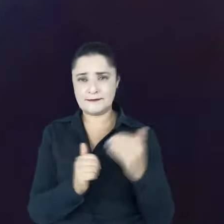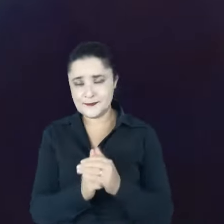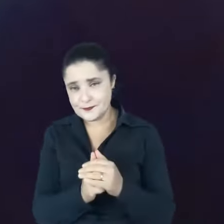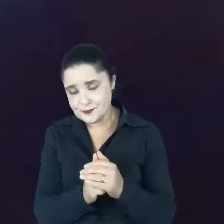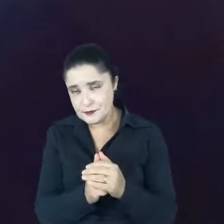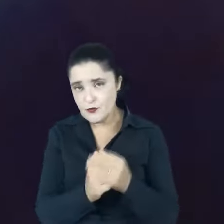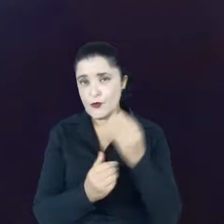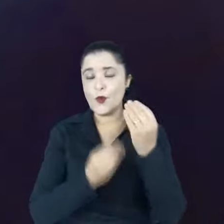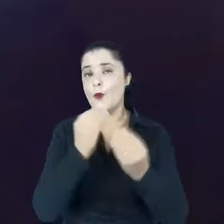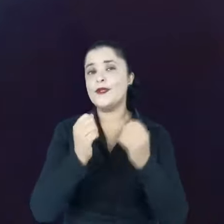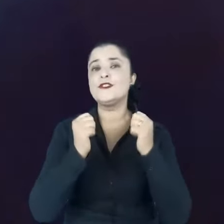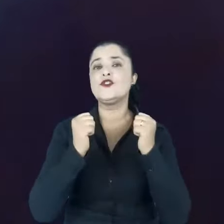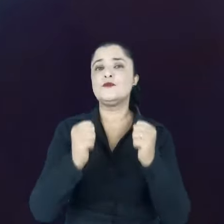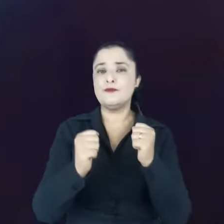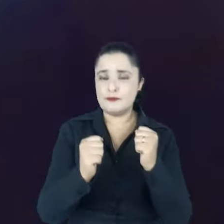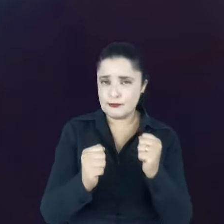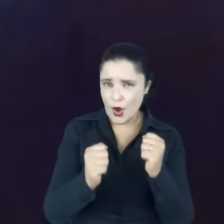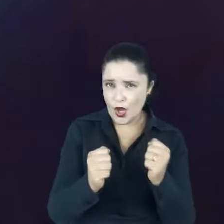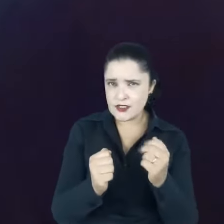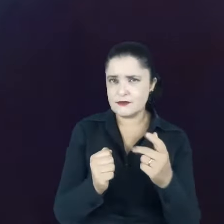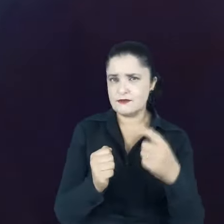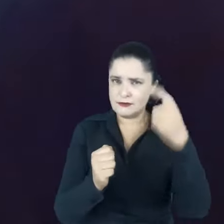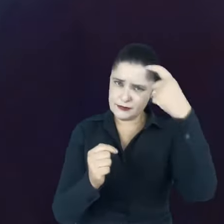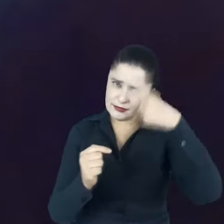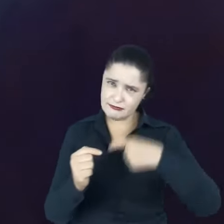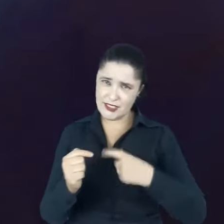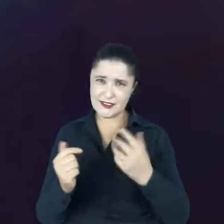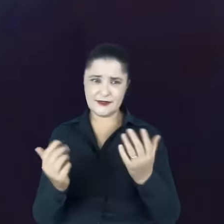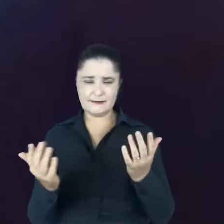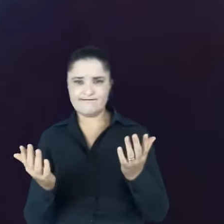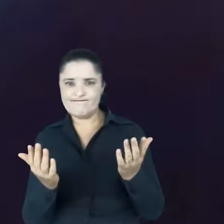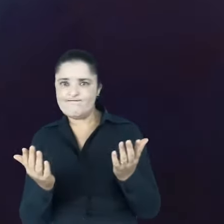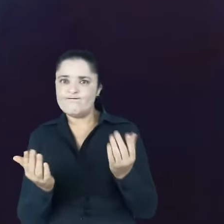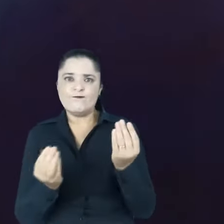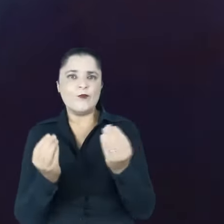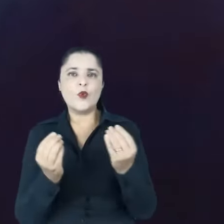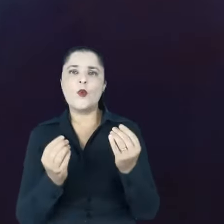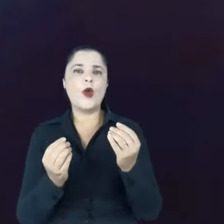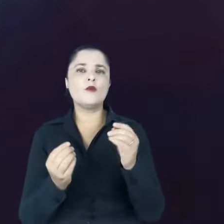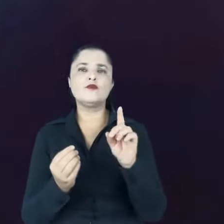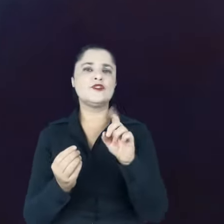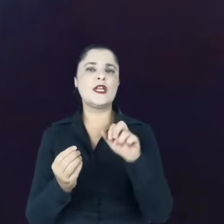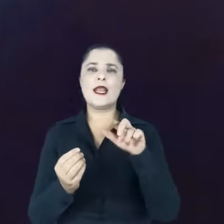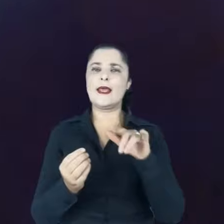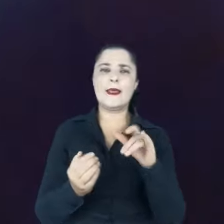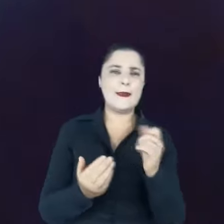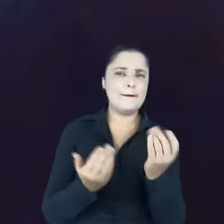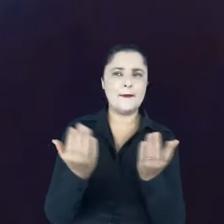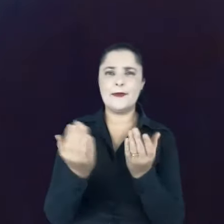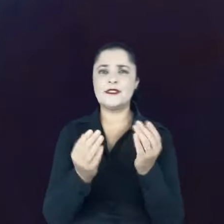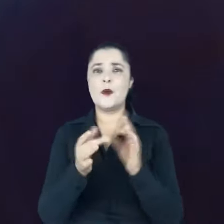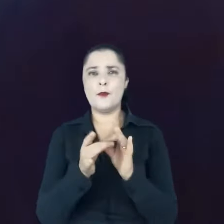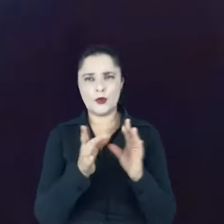que... Para mim é uma questão inequívoca, tá, Patrícia? Não é um dilema, é um produto que está disponível, que está